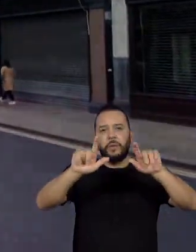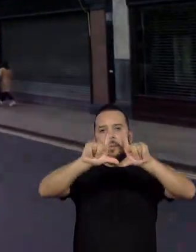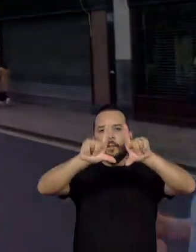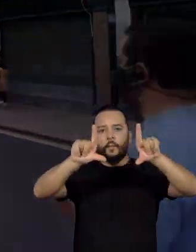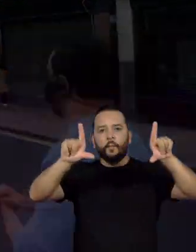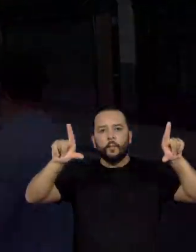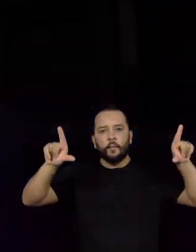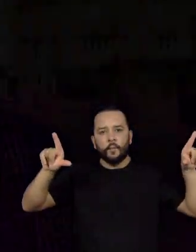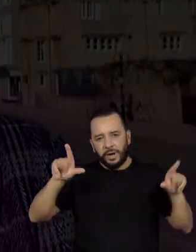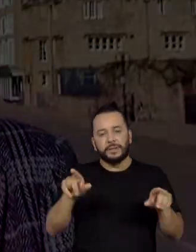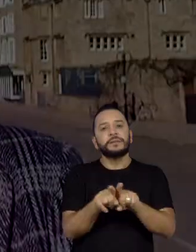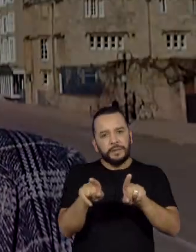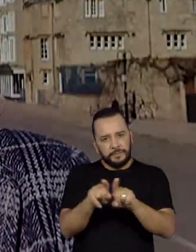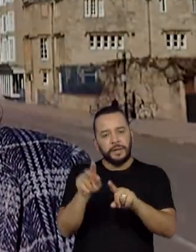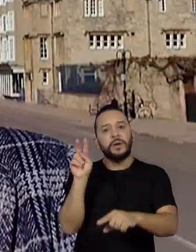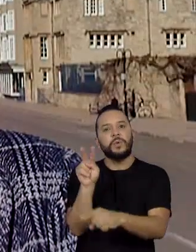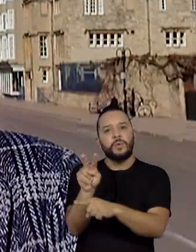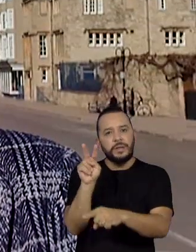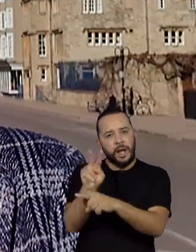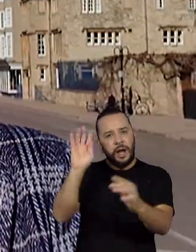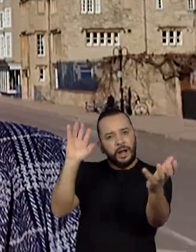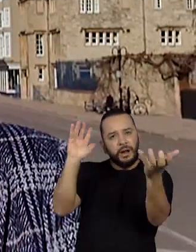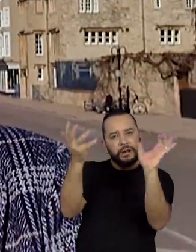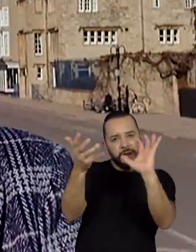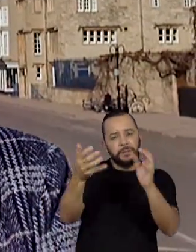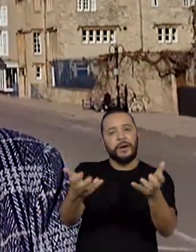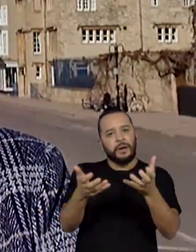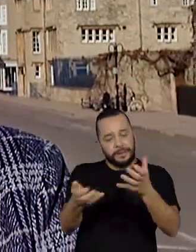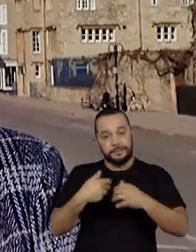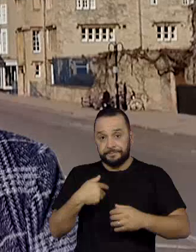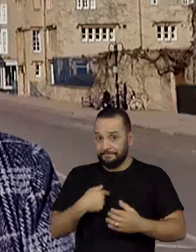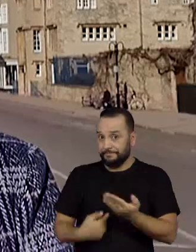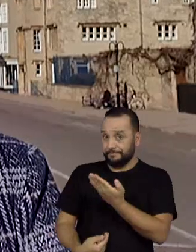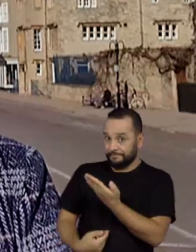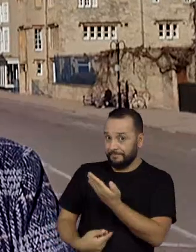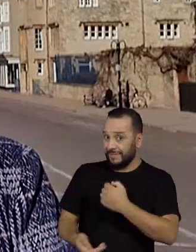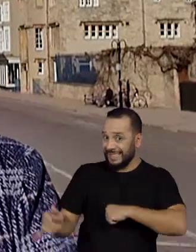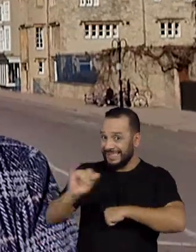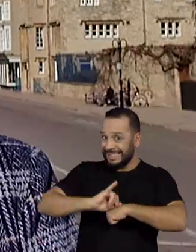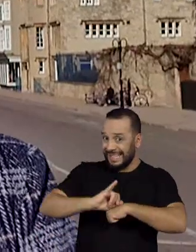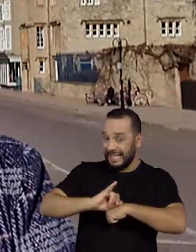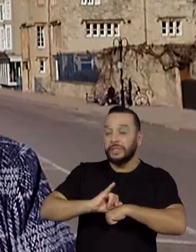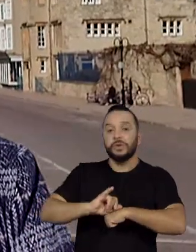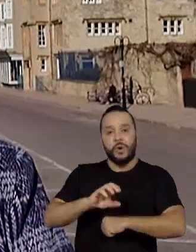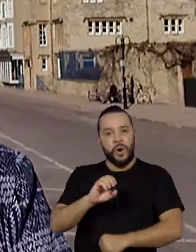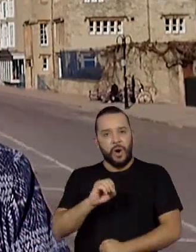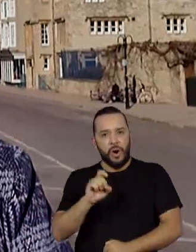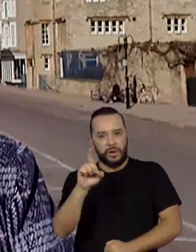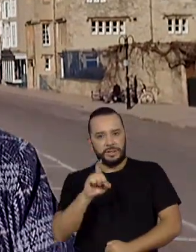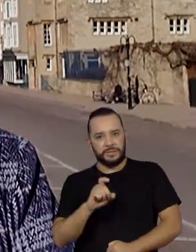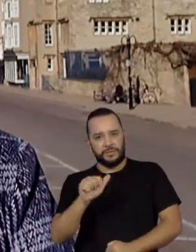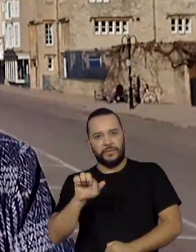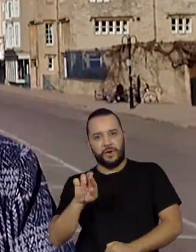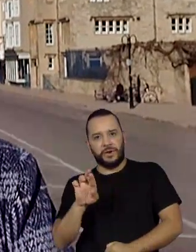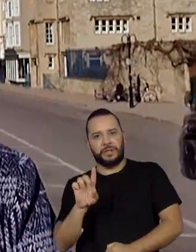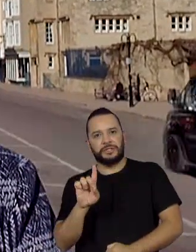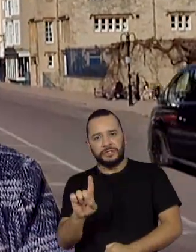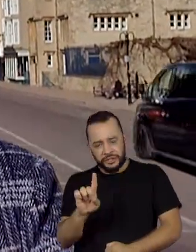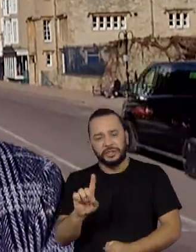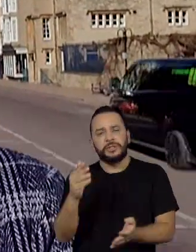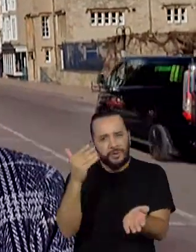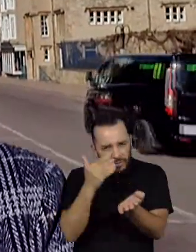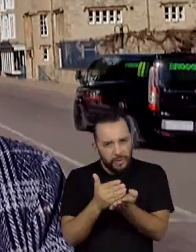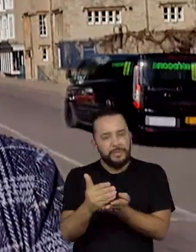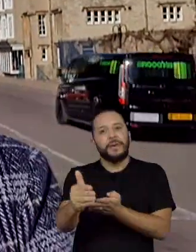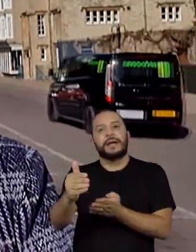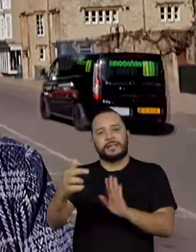crise climática. Estamos no centro de Oxford. É aqui que vai começar o piloto do projeto que pretende zerar as emissões